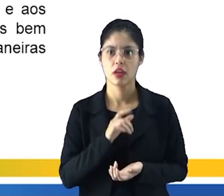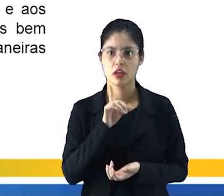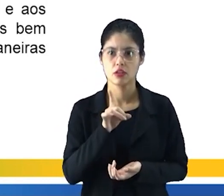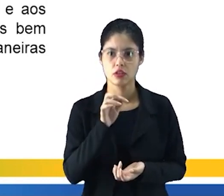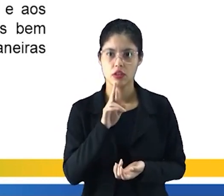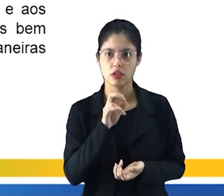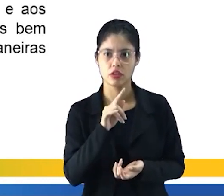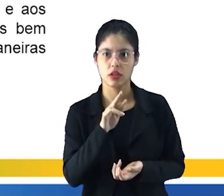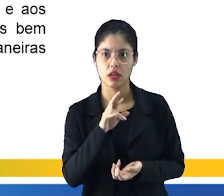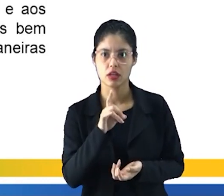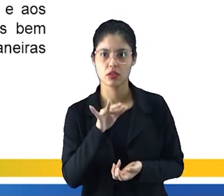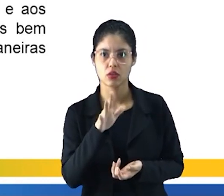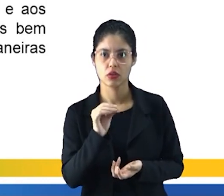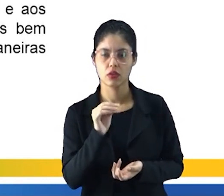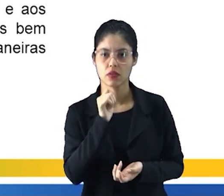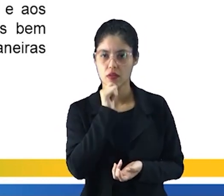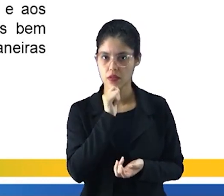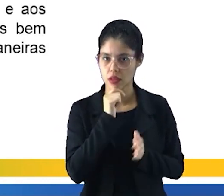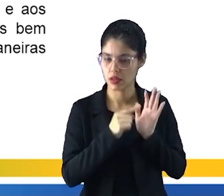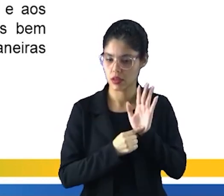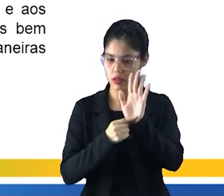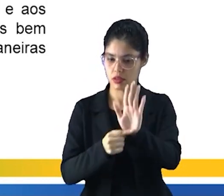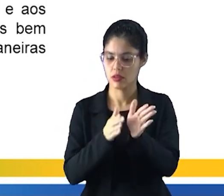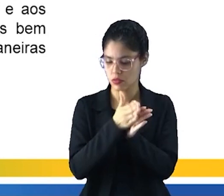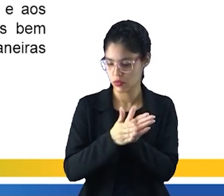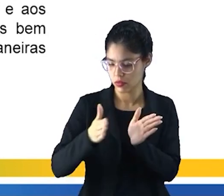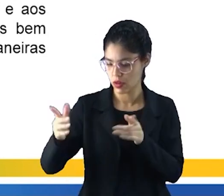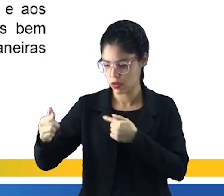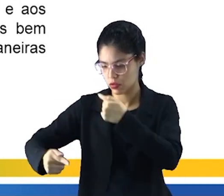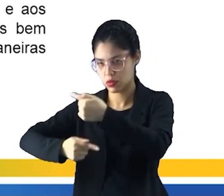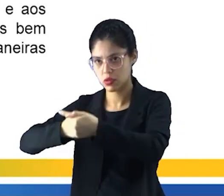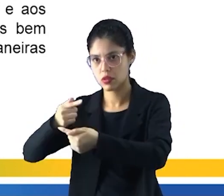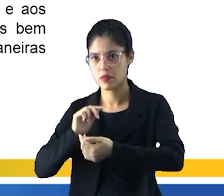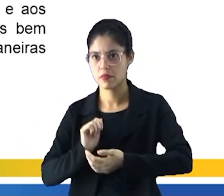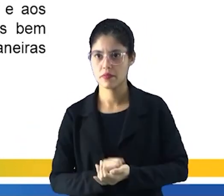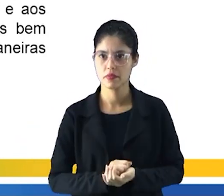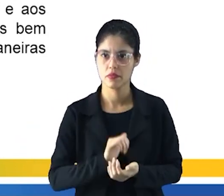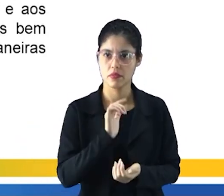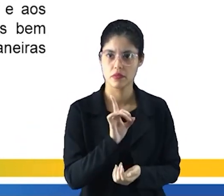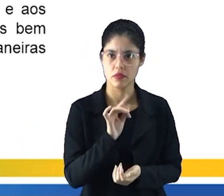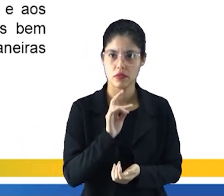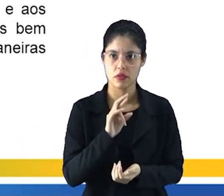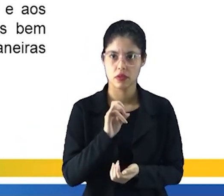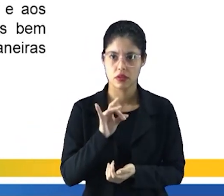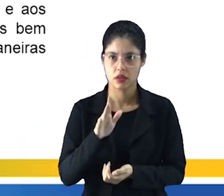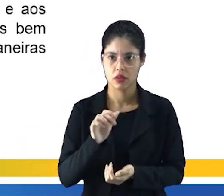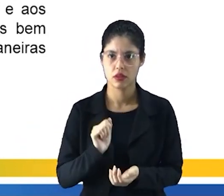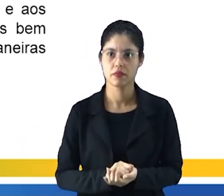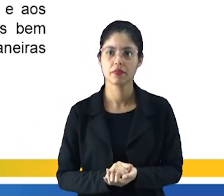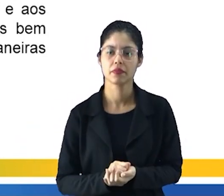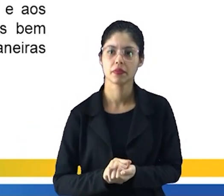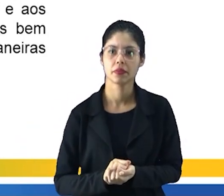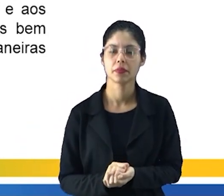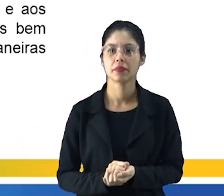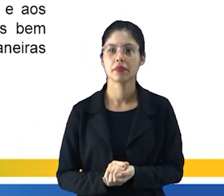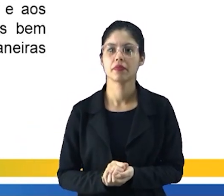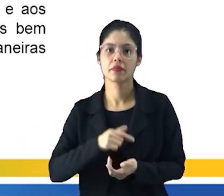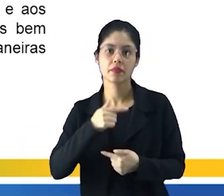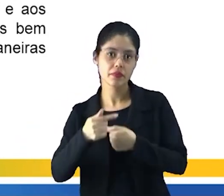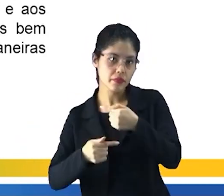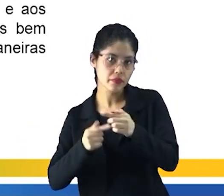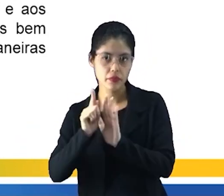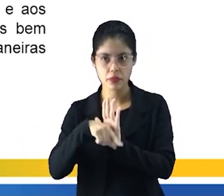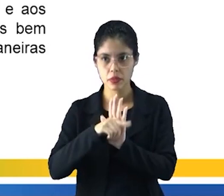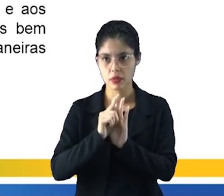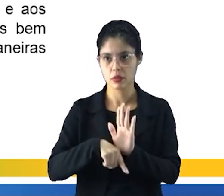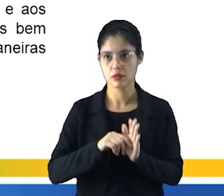diageracional, certo? Vai representar ali gerações. E temos a variação diagenérica, que vai ser entre os